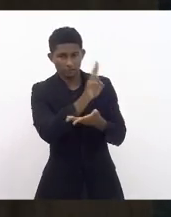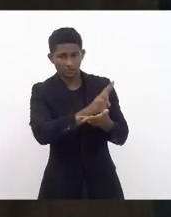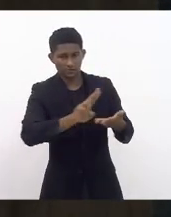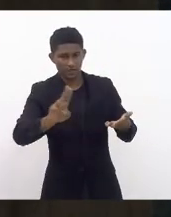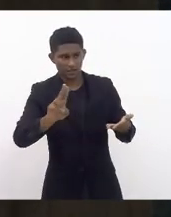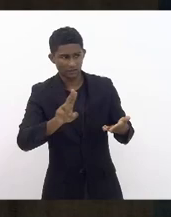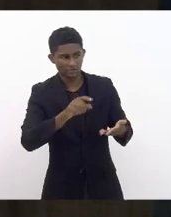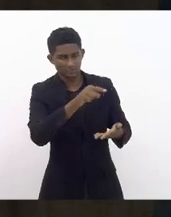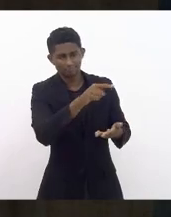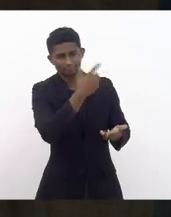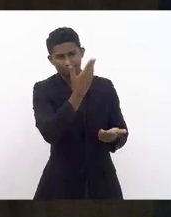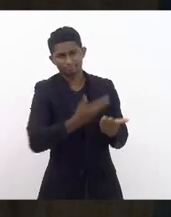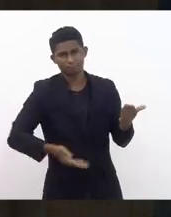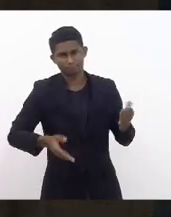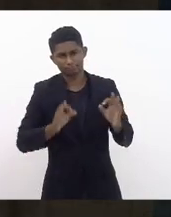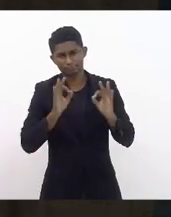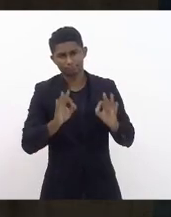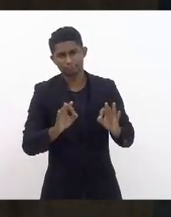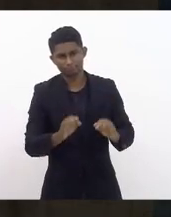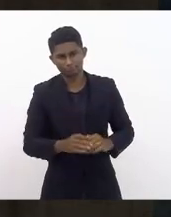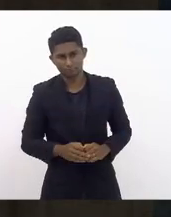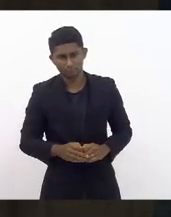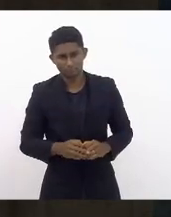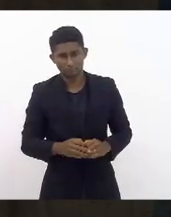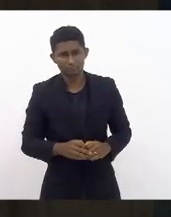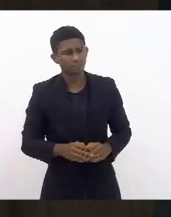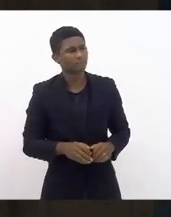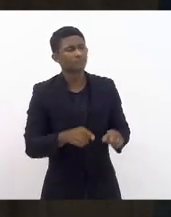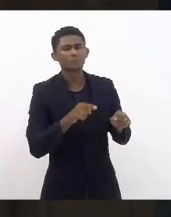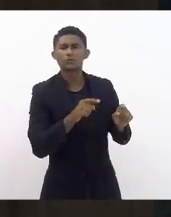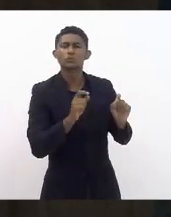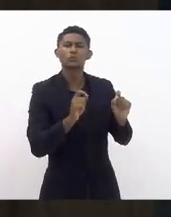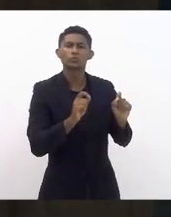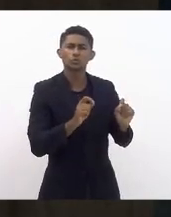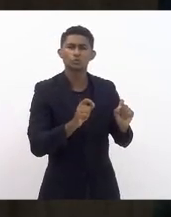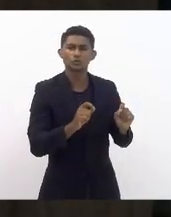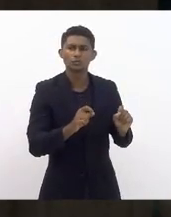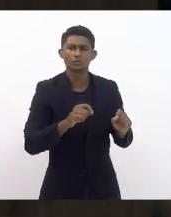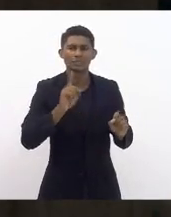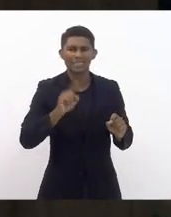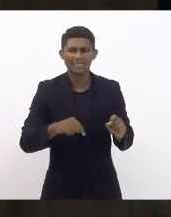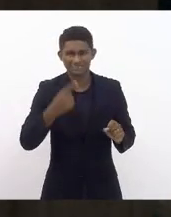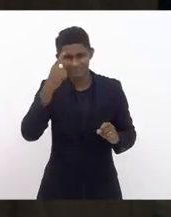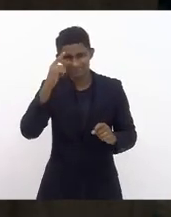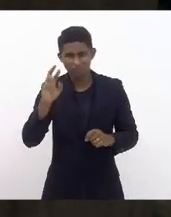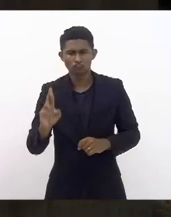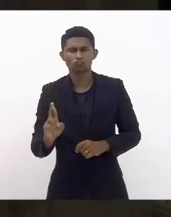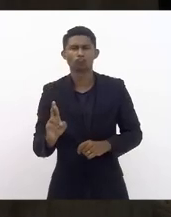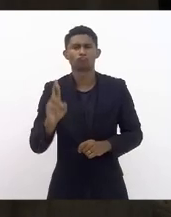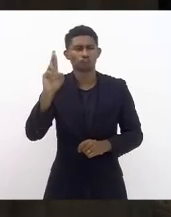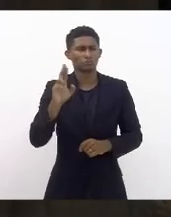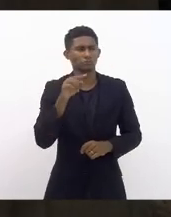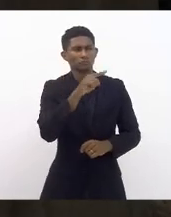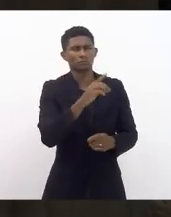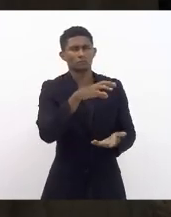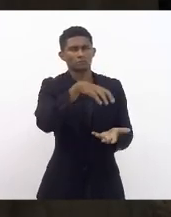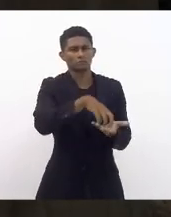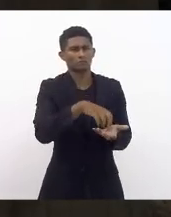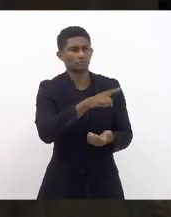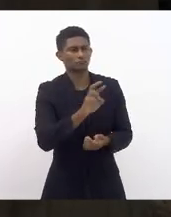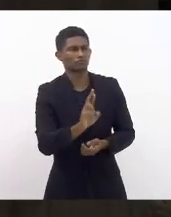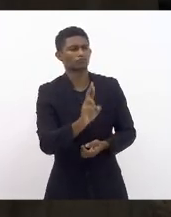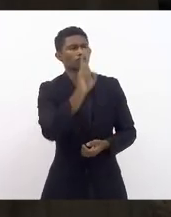universidade e passará a ter a prioridade do reitor que tiver de plantão à